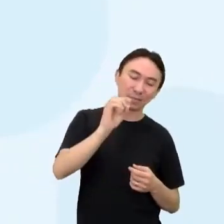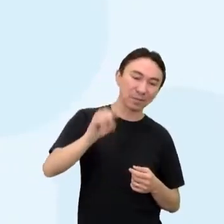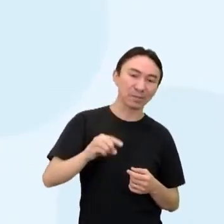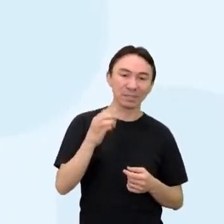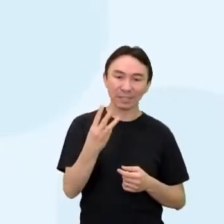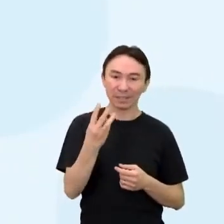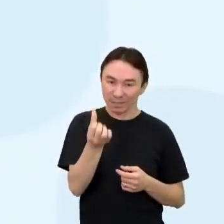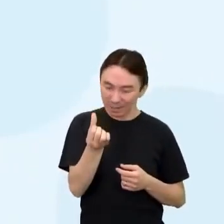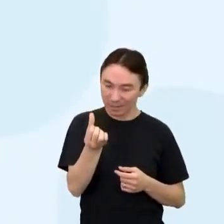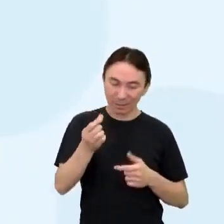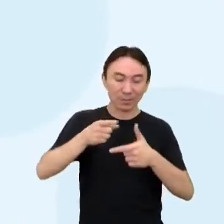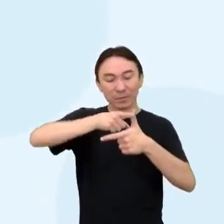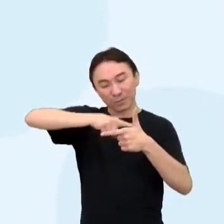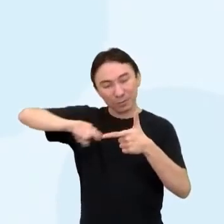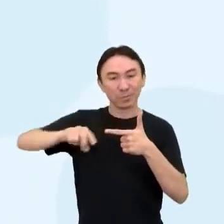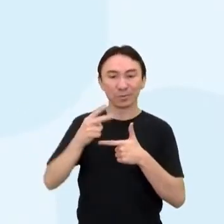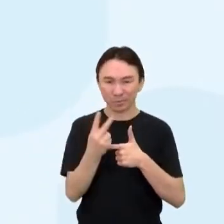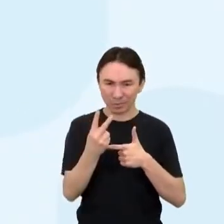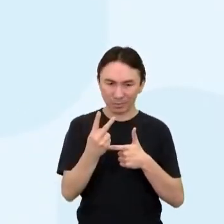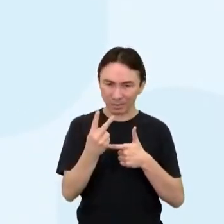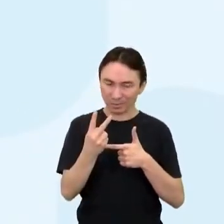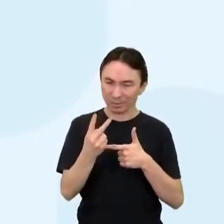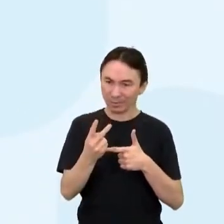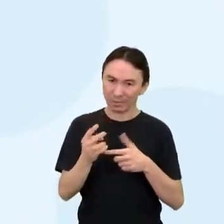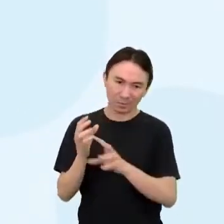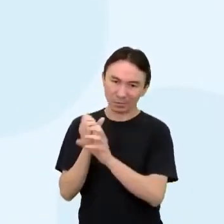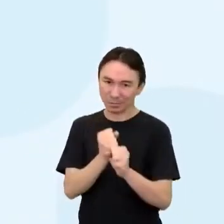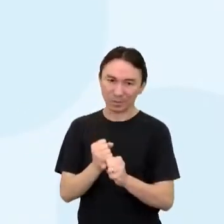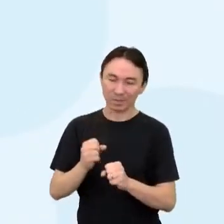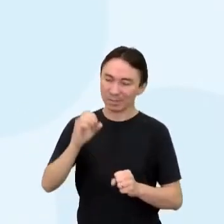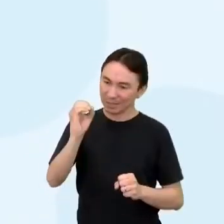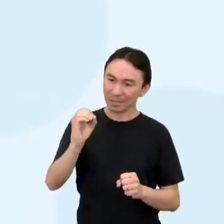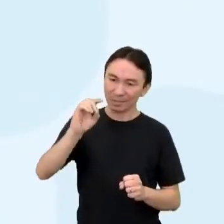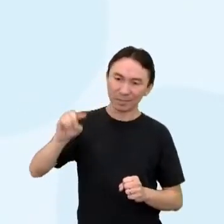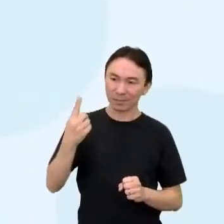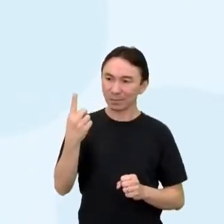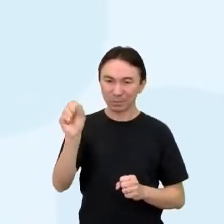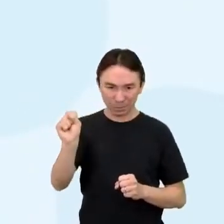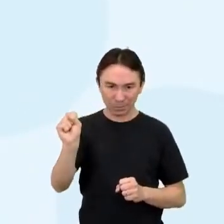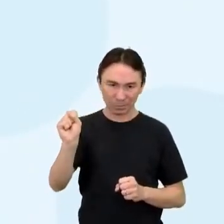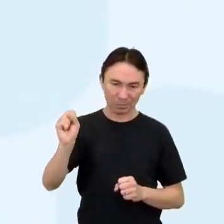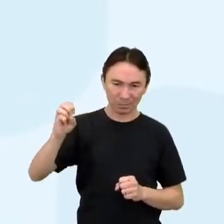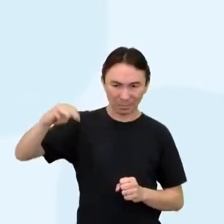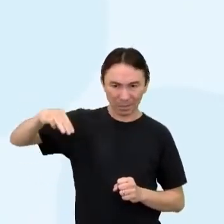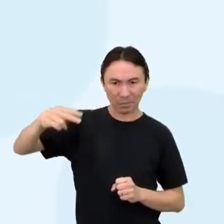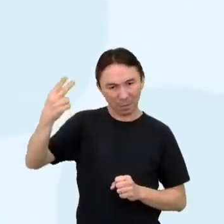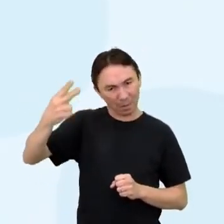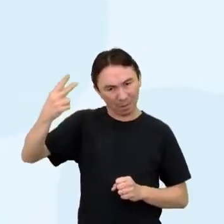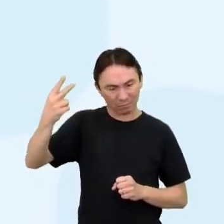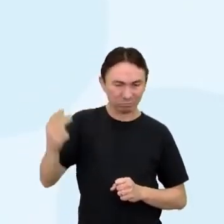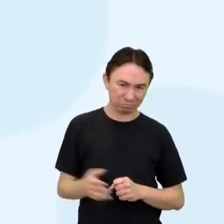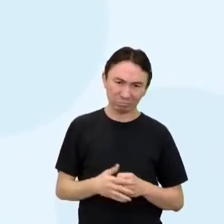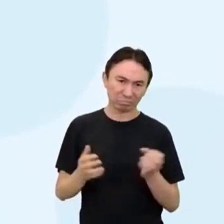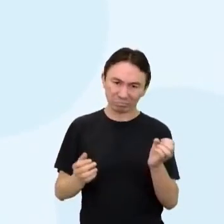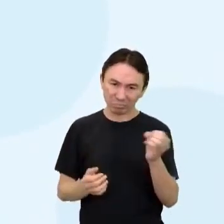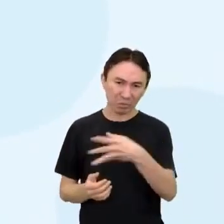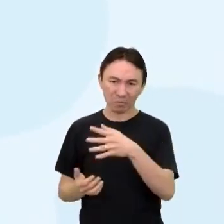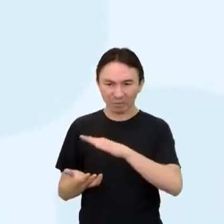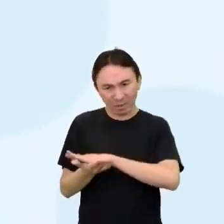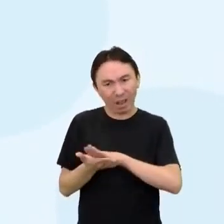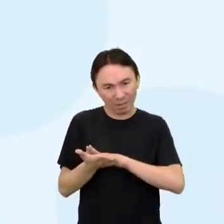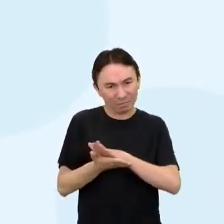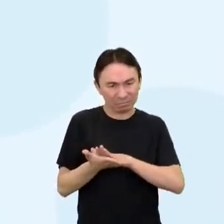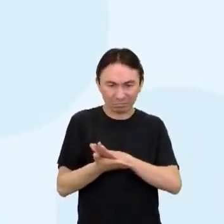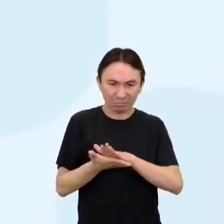aí 0,18. Nenhuma novidade. Lembra que eu falei para vocês guardarem essas informações? Ó, todas elas estão no slide anterior.